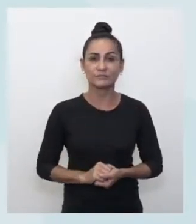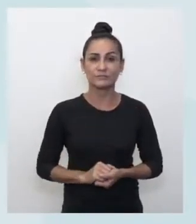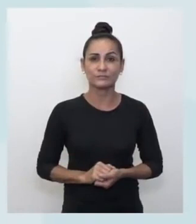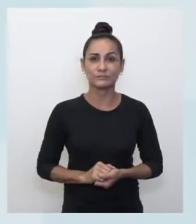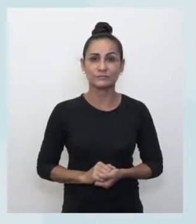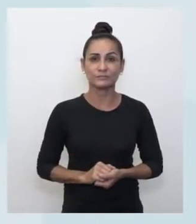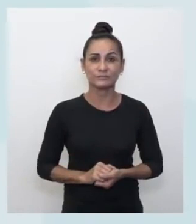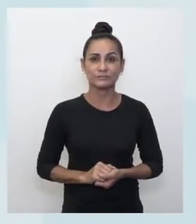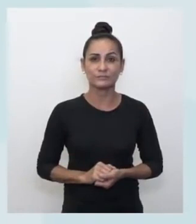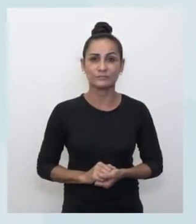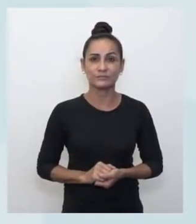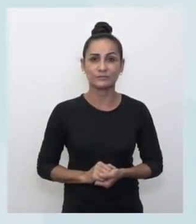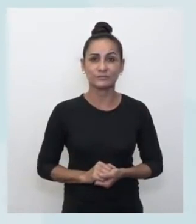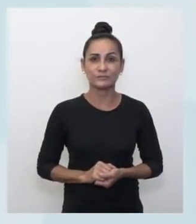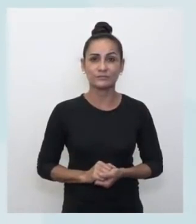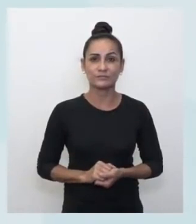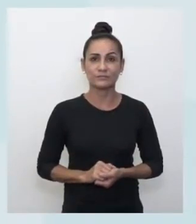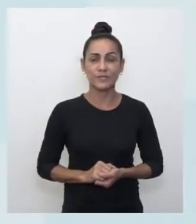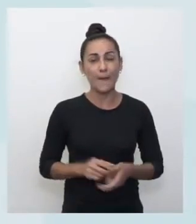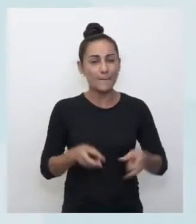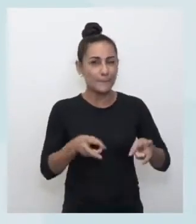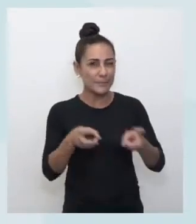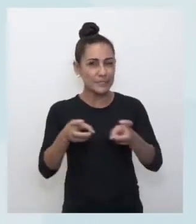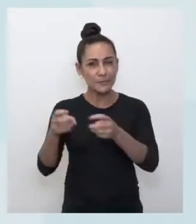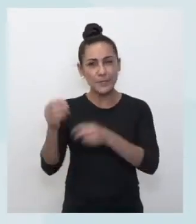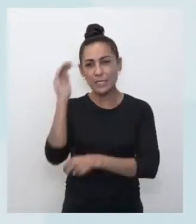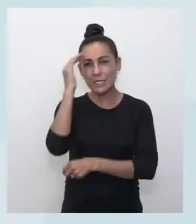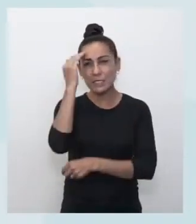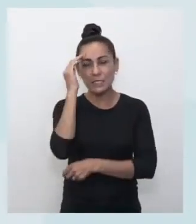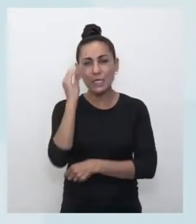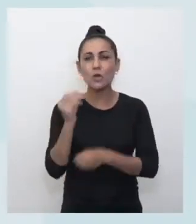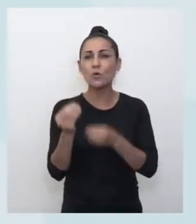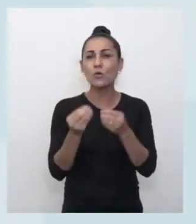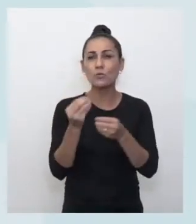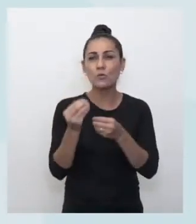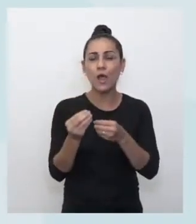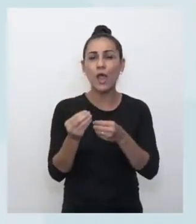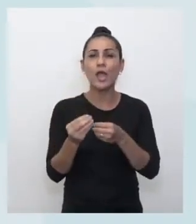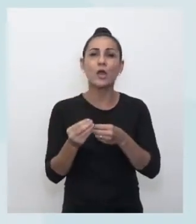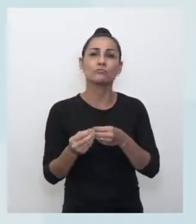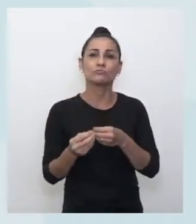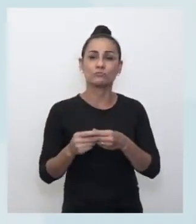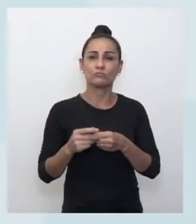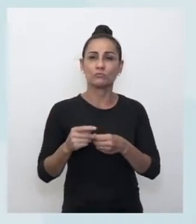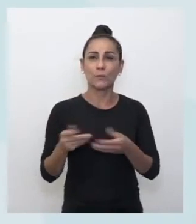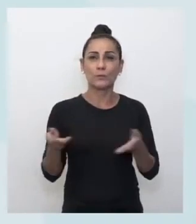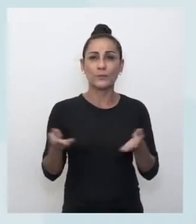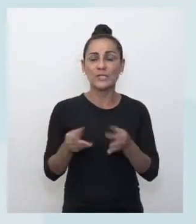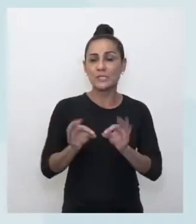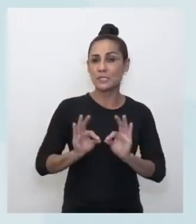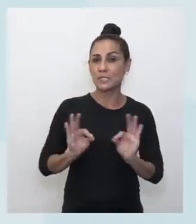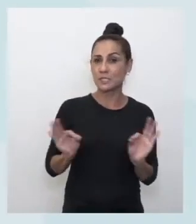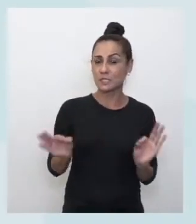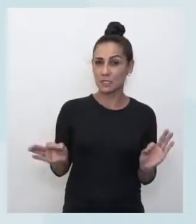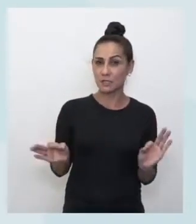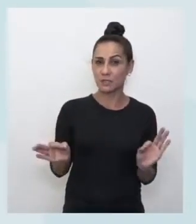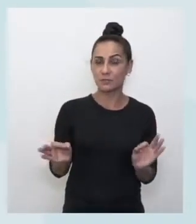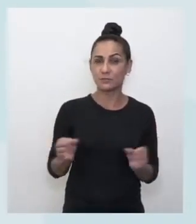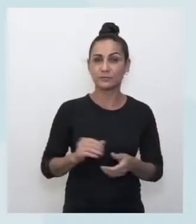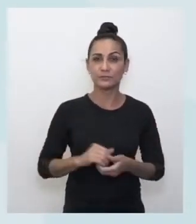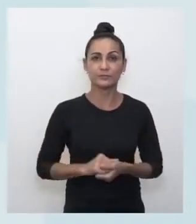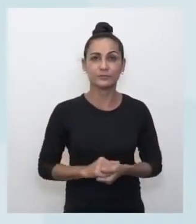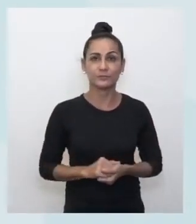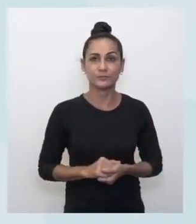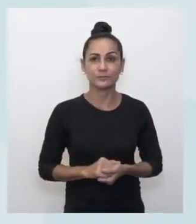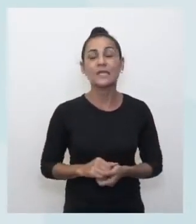for narratives. Perceber e entender o uso do presente simples em narrativas. Use the present simple to write the end of a